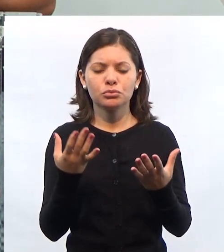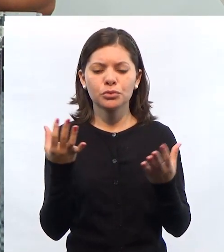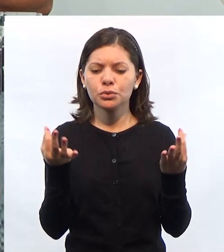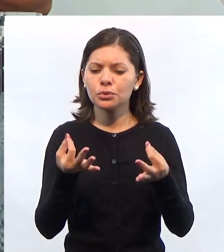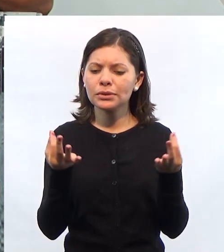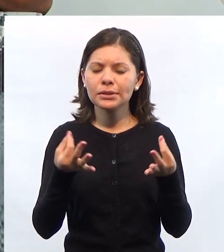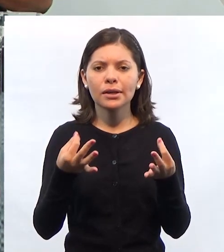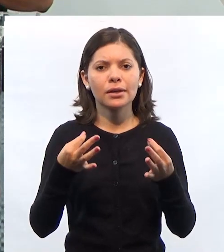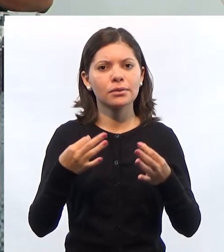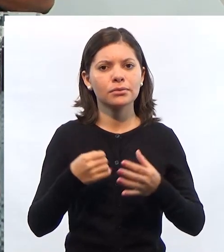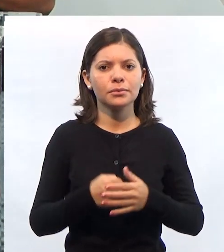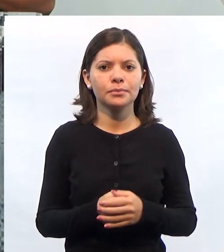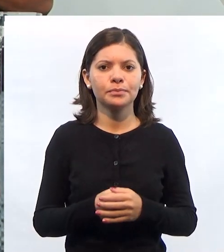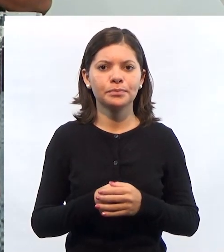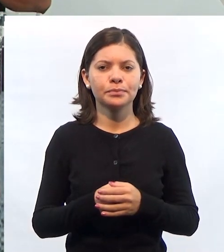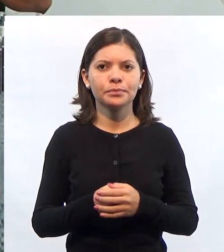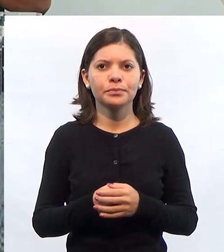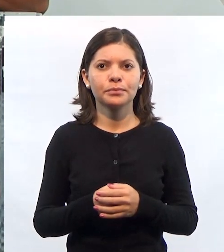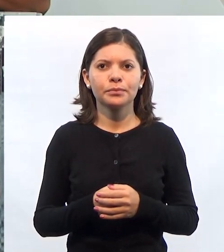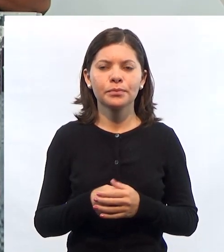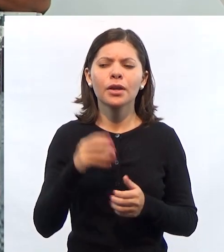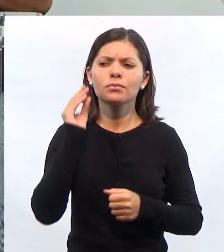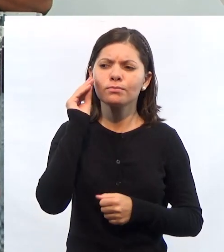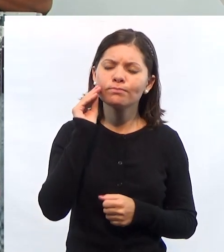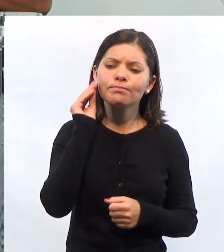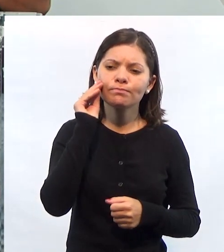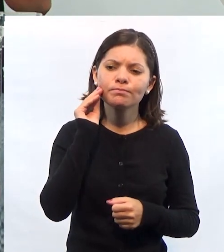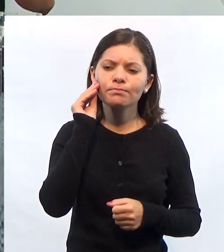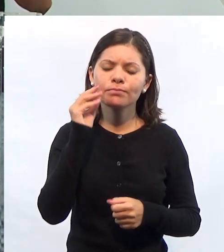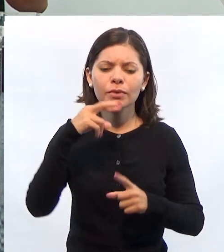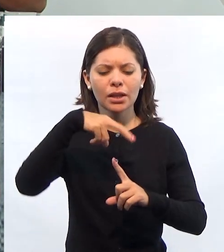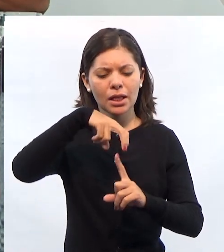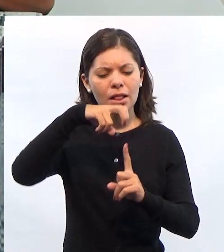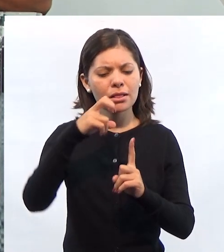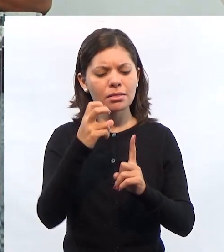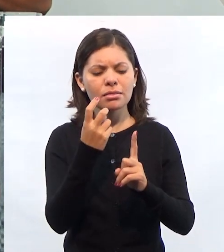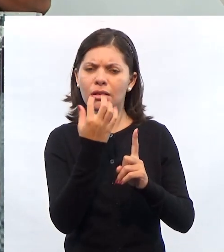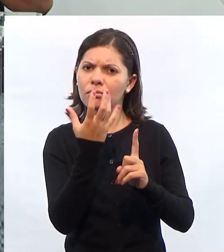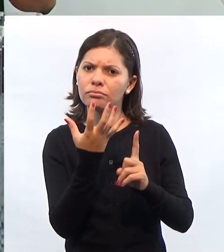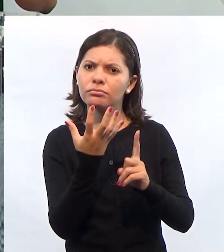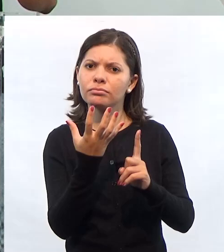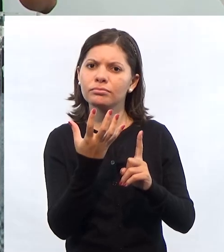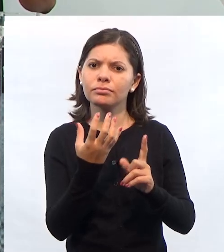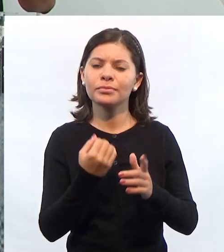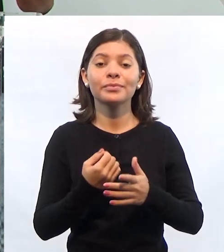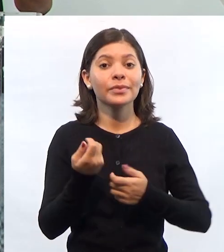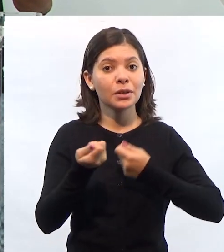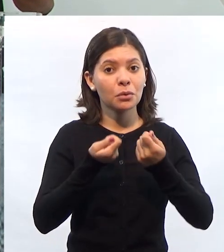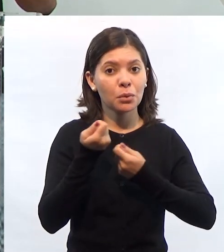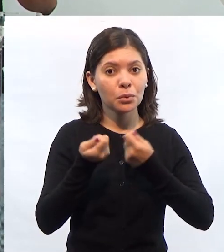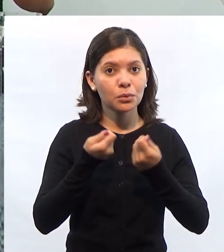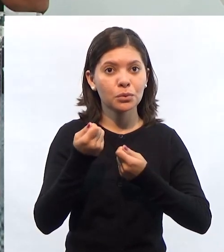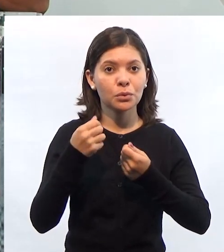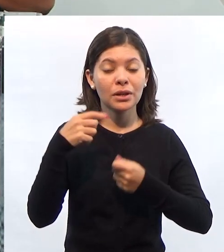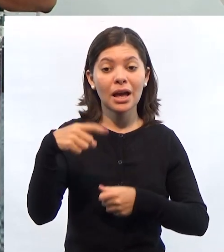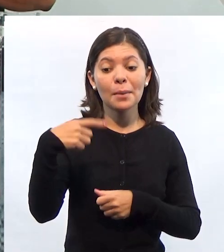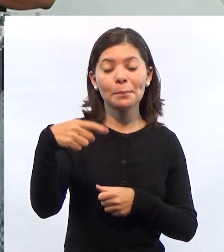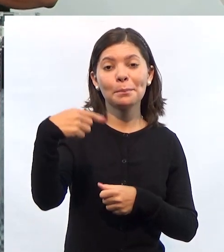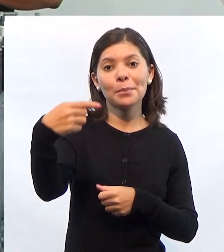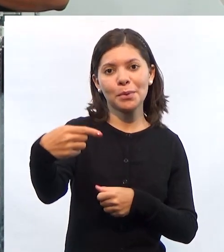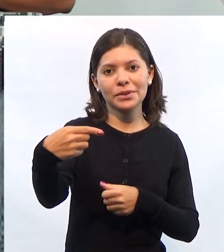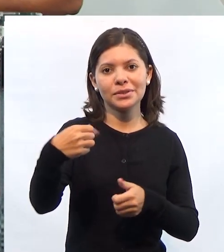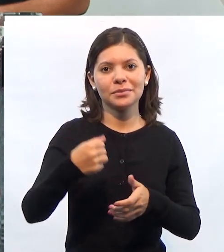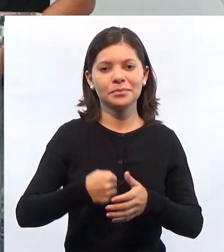tá tudo adequado alguém Experimenta refrigerante para saber se ele realmente está aquele sabor que deveria estar e ser um controle após